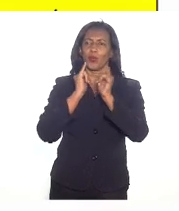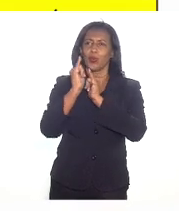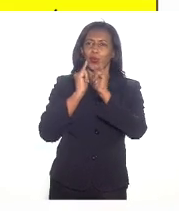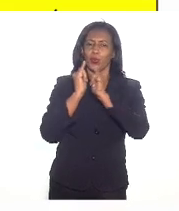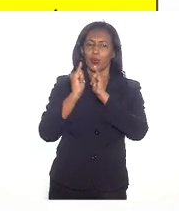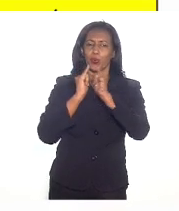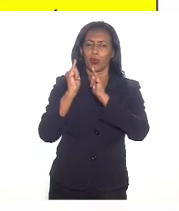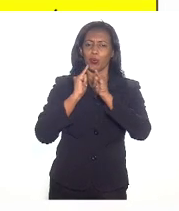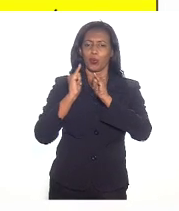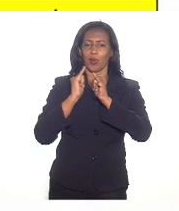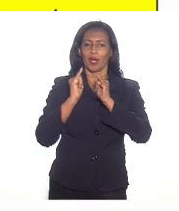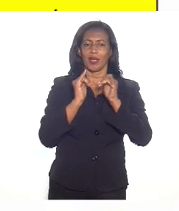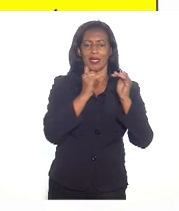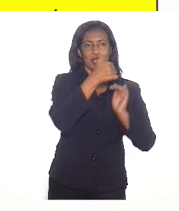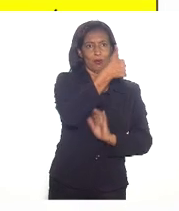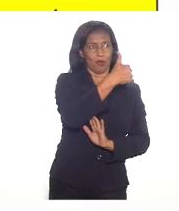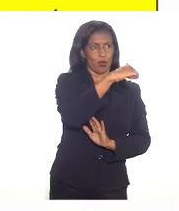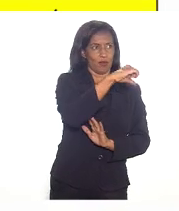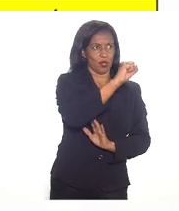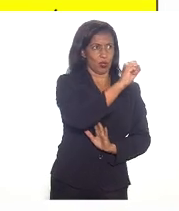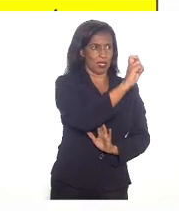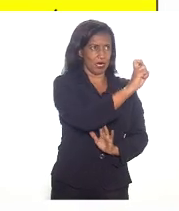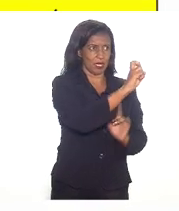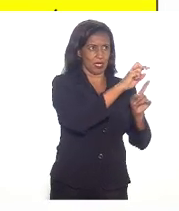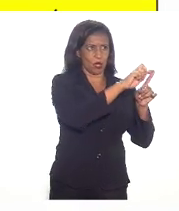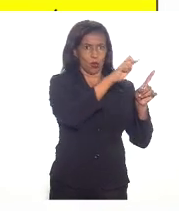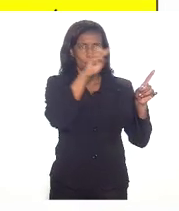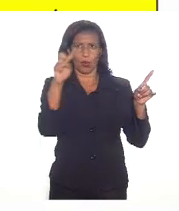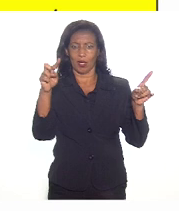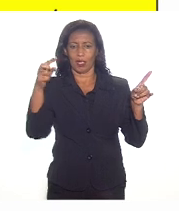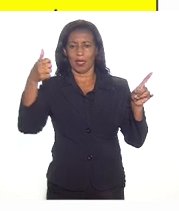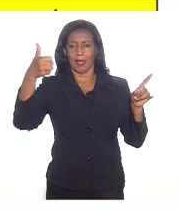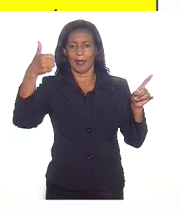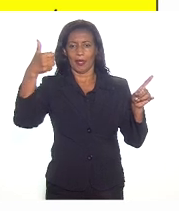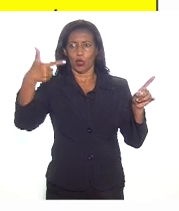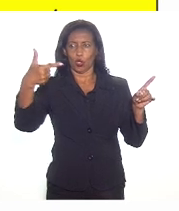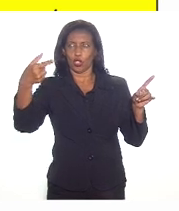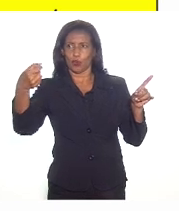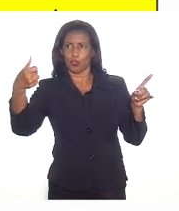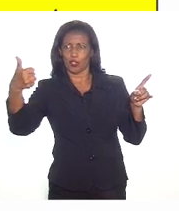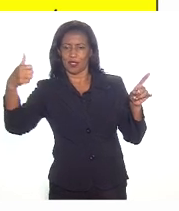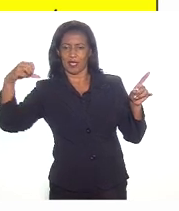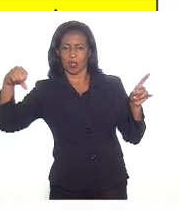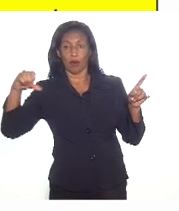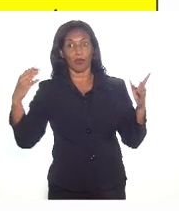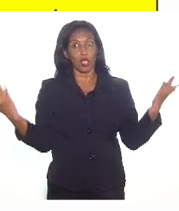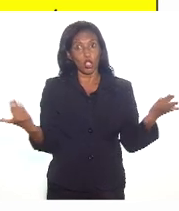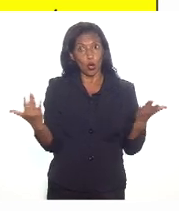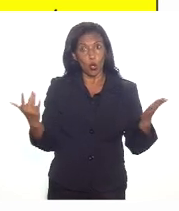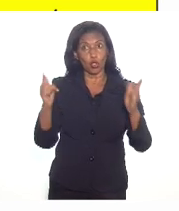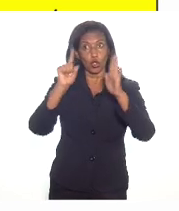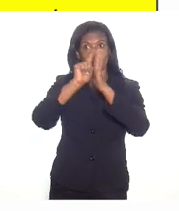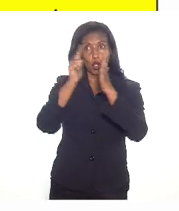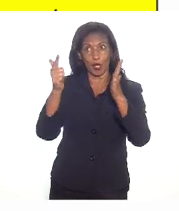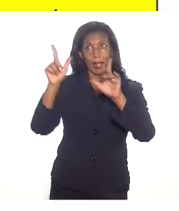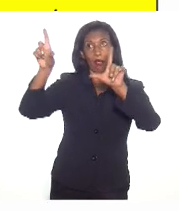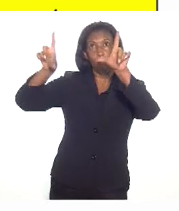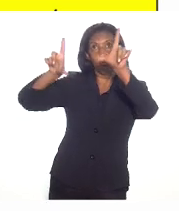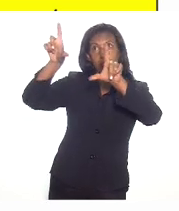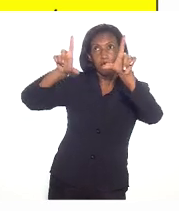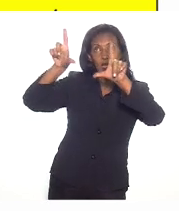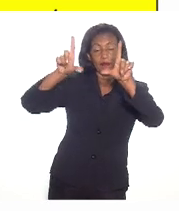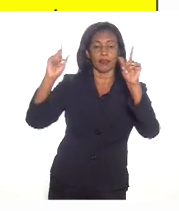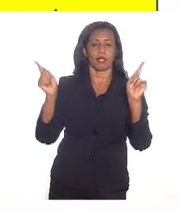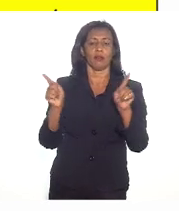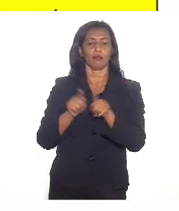até 2019, depois você tem o CAGED, e hoje está no jornal de que o Supremo está determinando que o governo